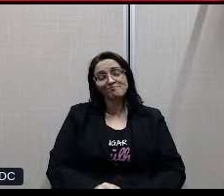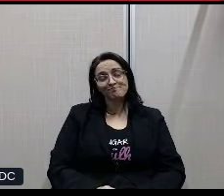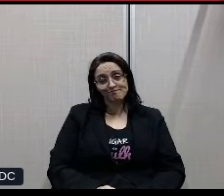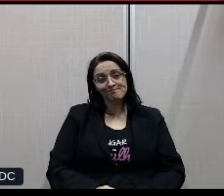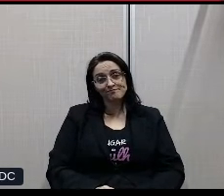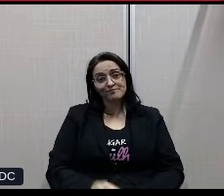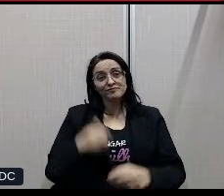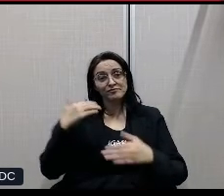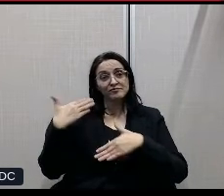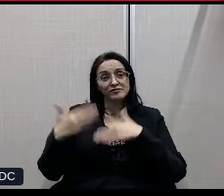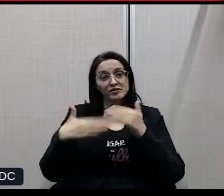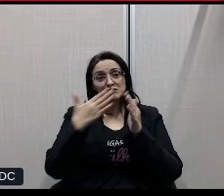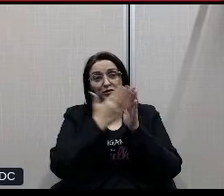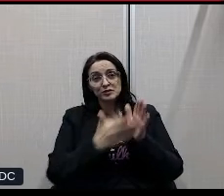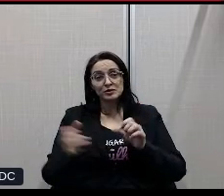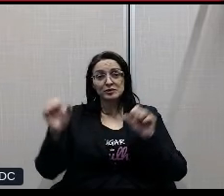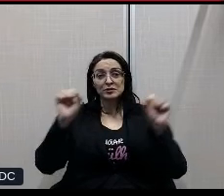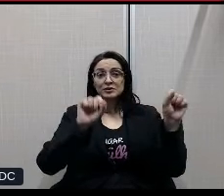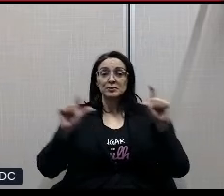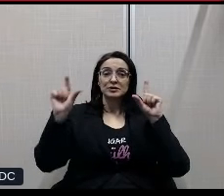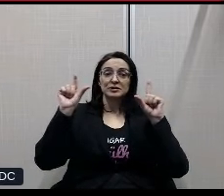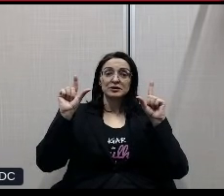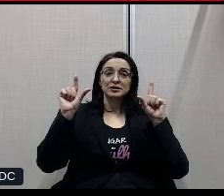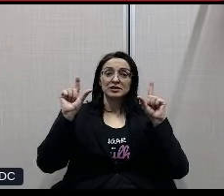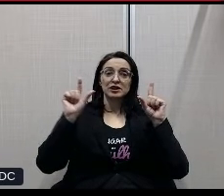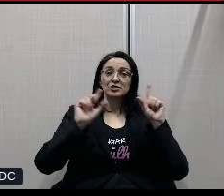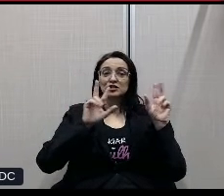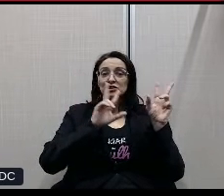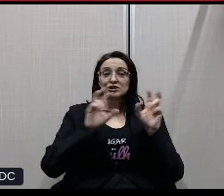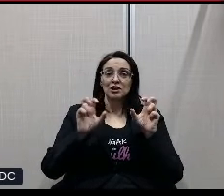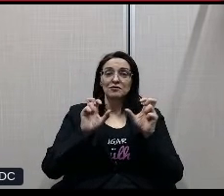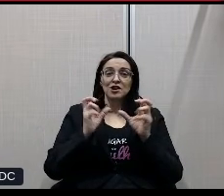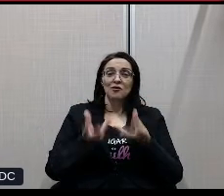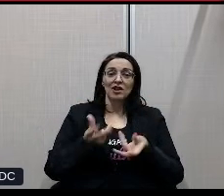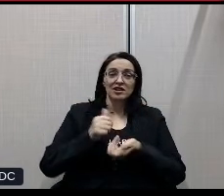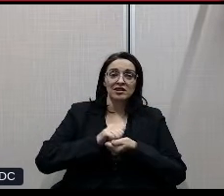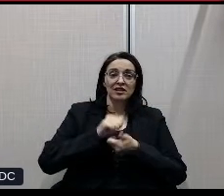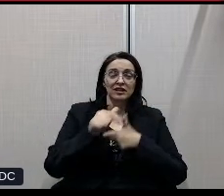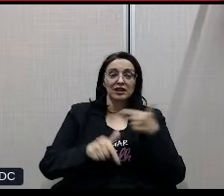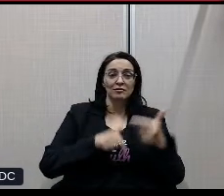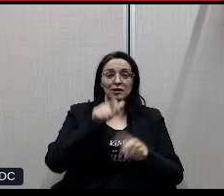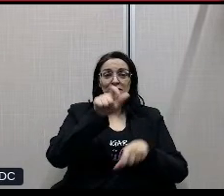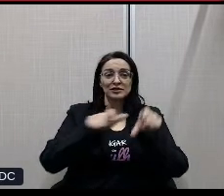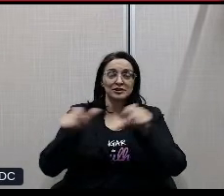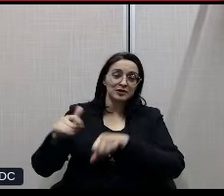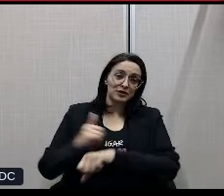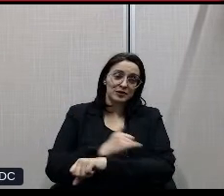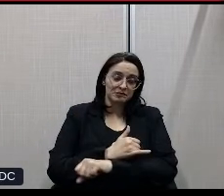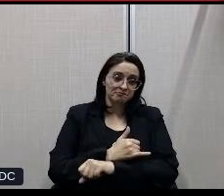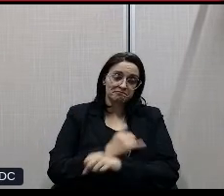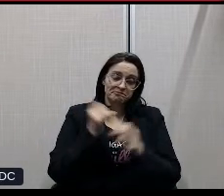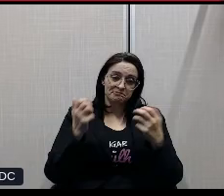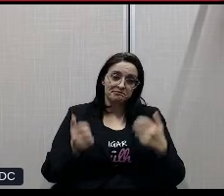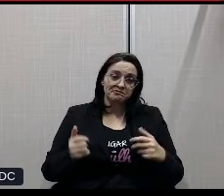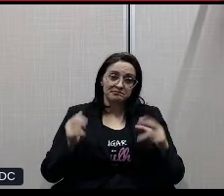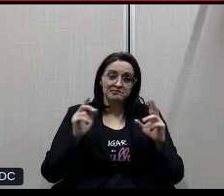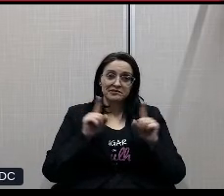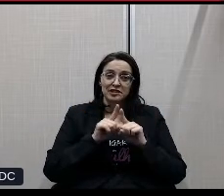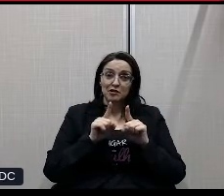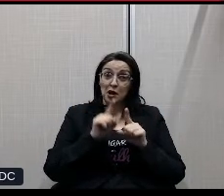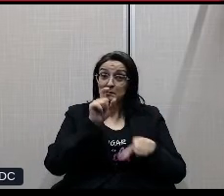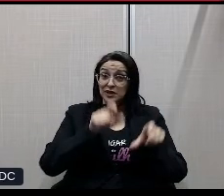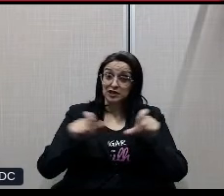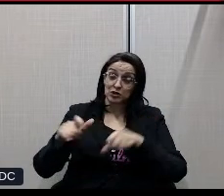Passando aqui para o próximo tópico, aspectos para a qualidade no trabalho da pessoa gorda. Aqui hoje nós estamos falando da pessoa gorda, mas